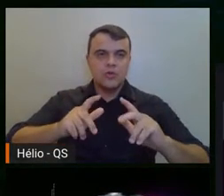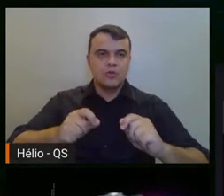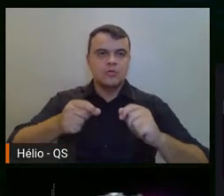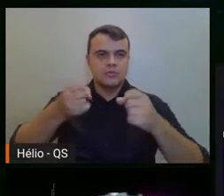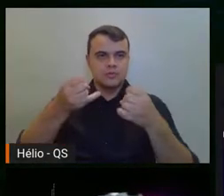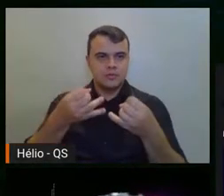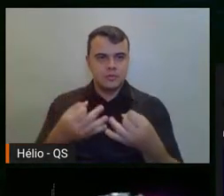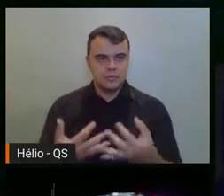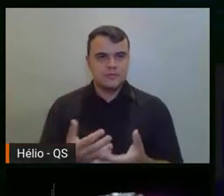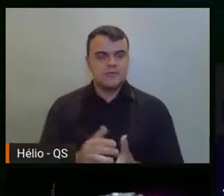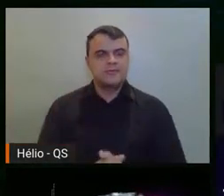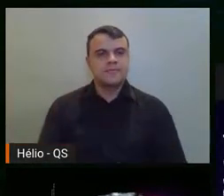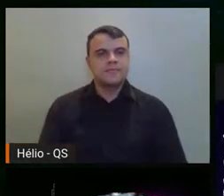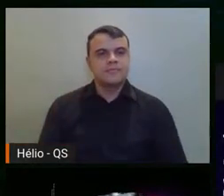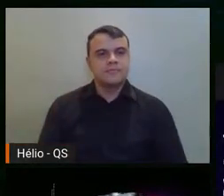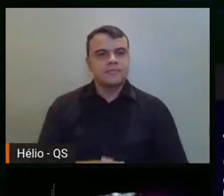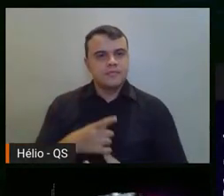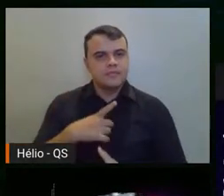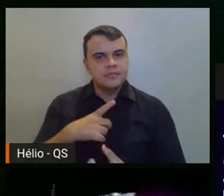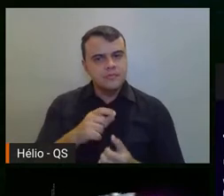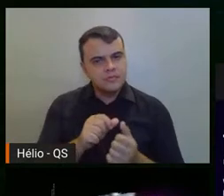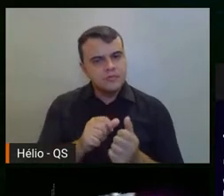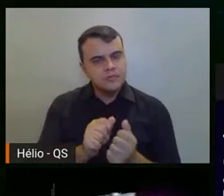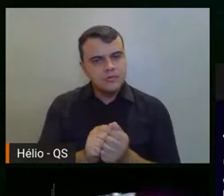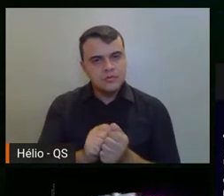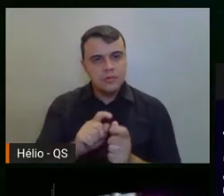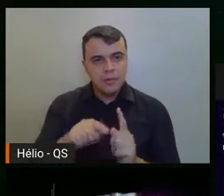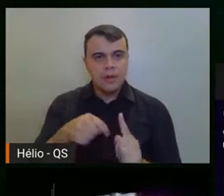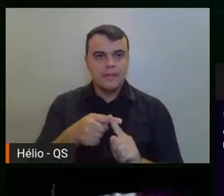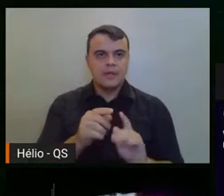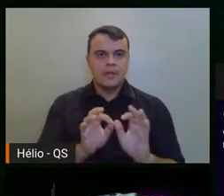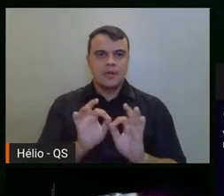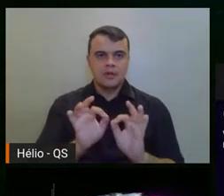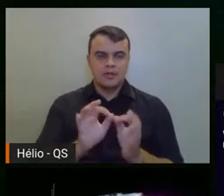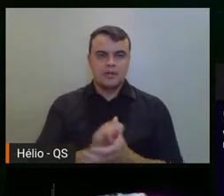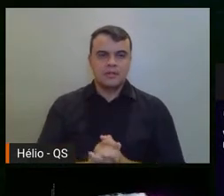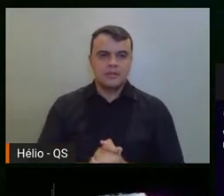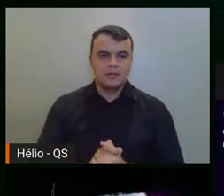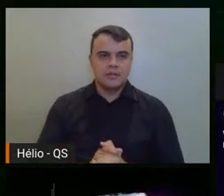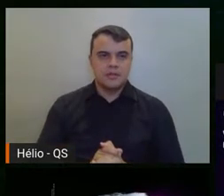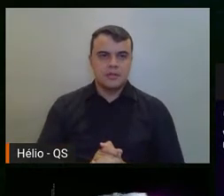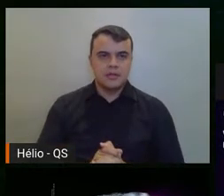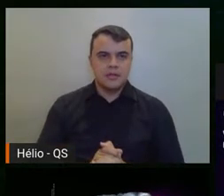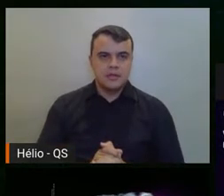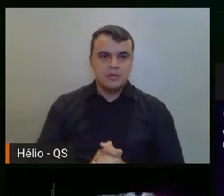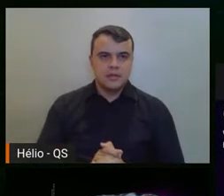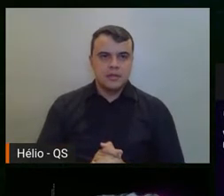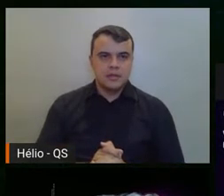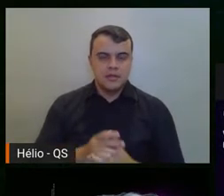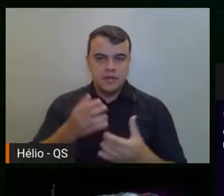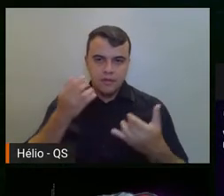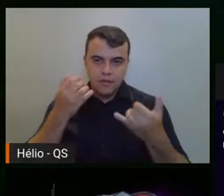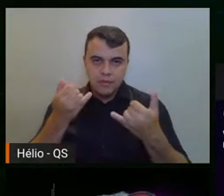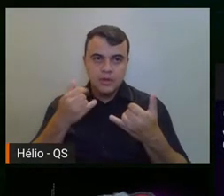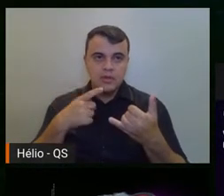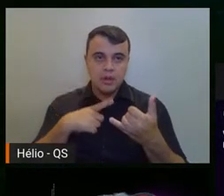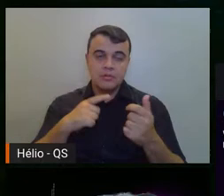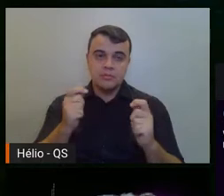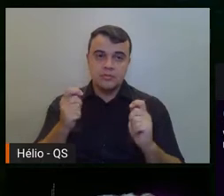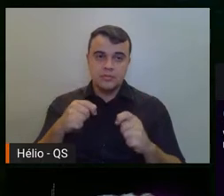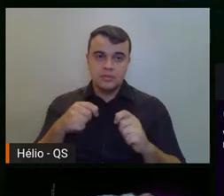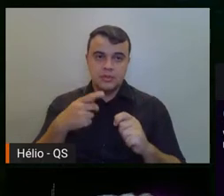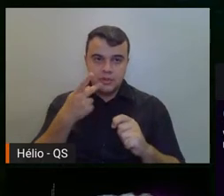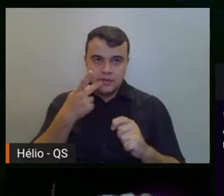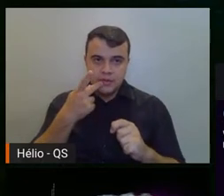da plataforma né e ter eles de uma forma mais organizada então aqui na parte de informações vocês podem clicar